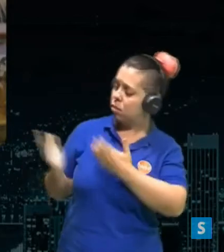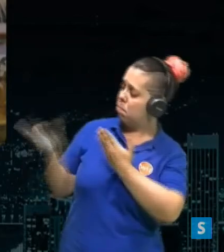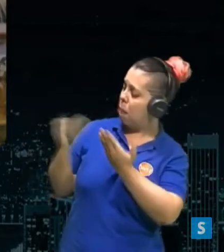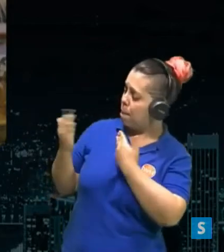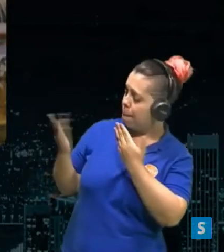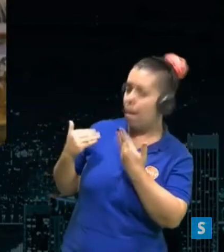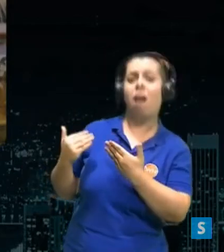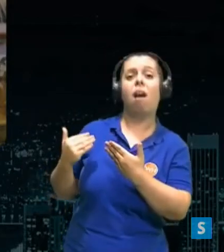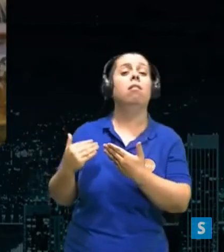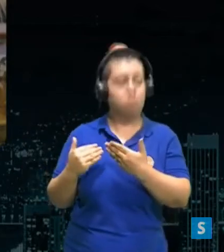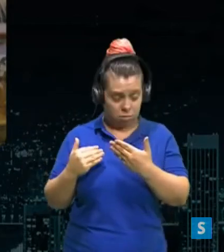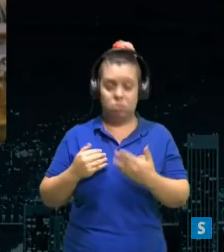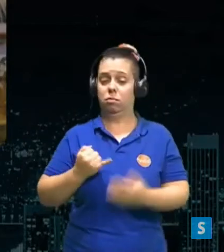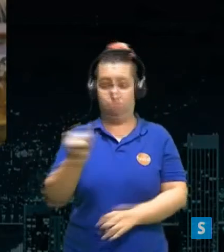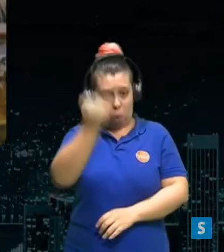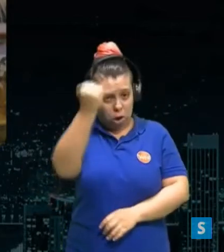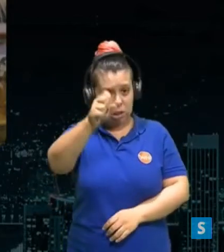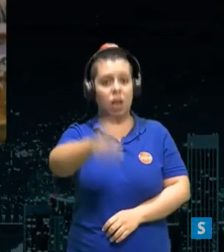é é